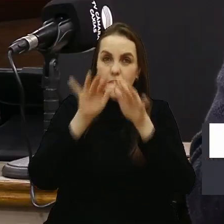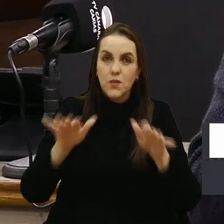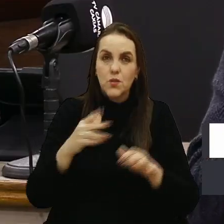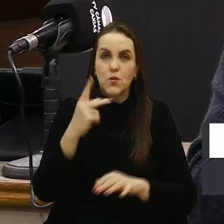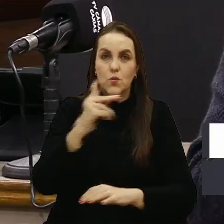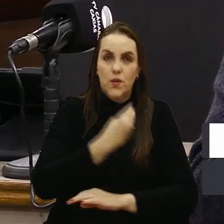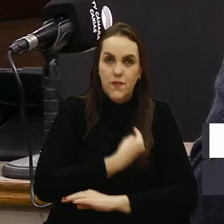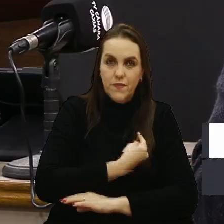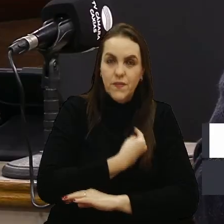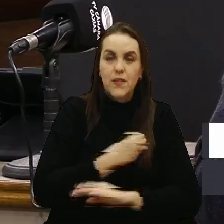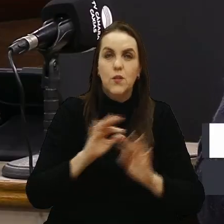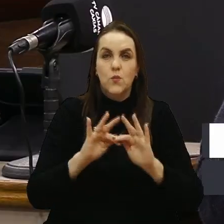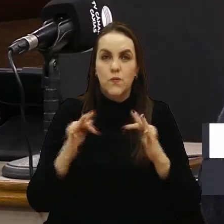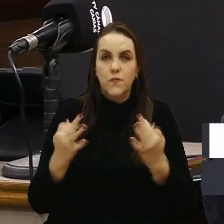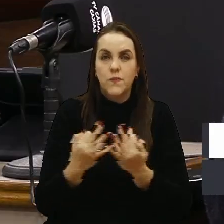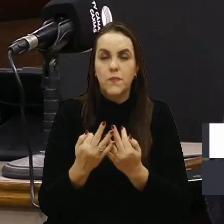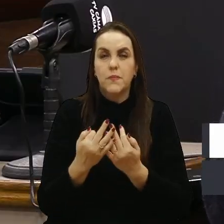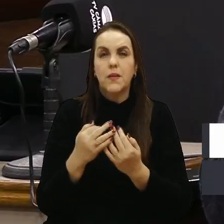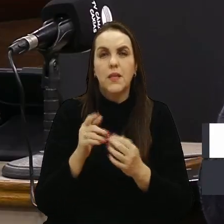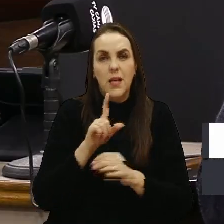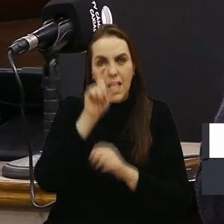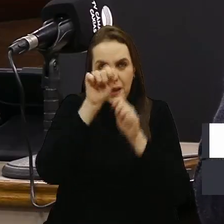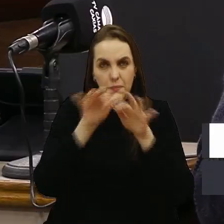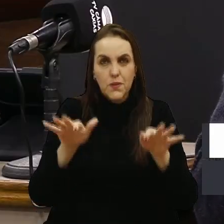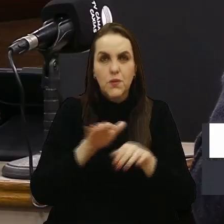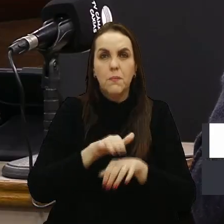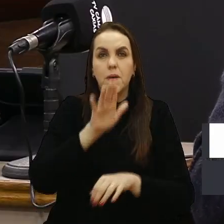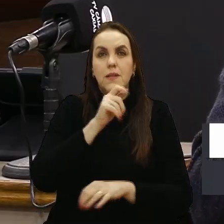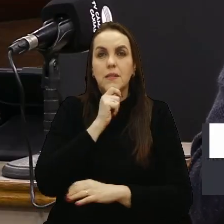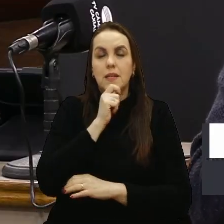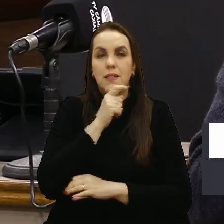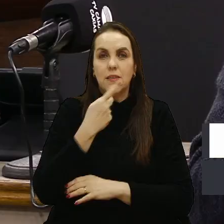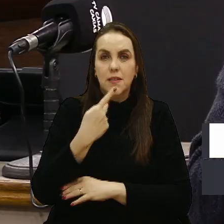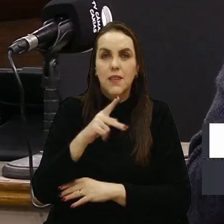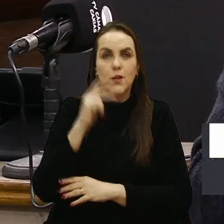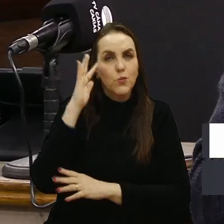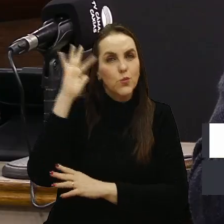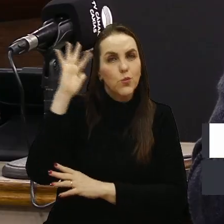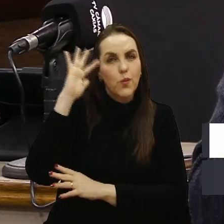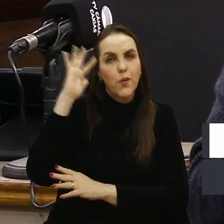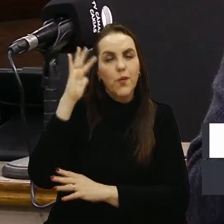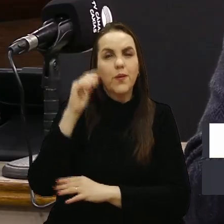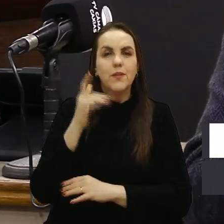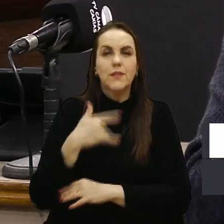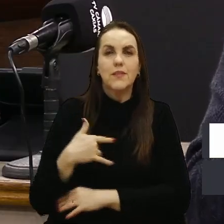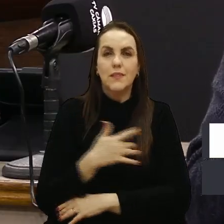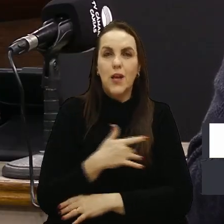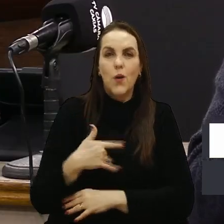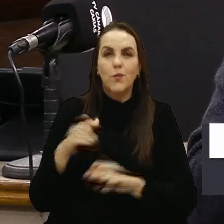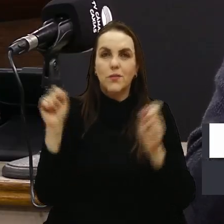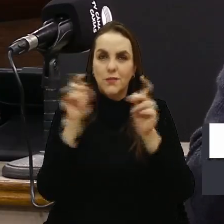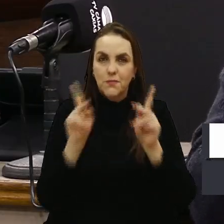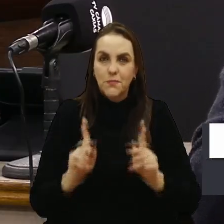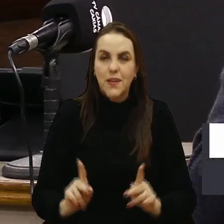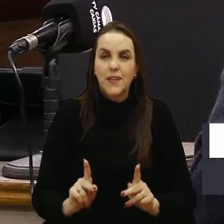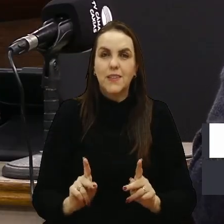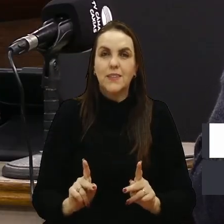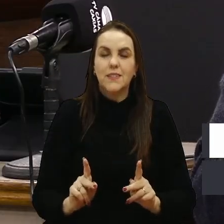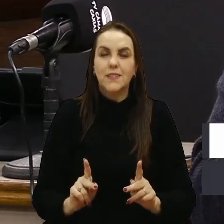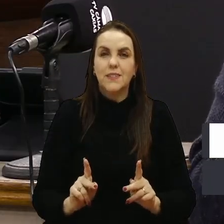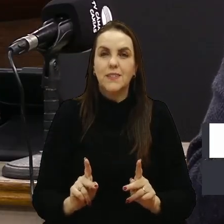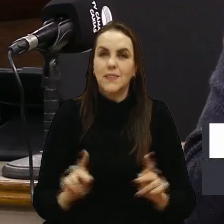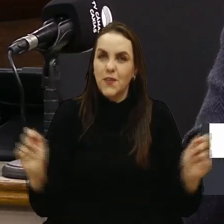como tem feito. Abençoe ainda mais, né, na realização dos seus sonhos. Lhe dê muita saúde, muita paz e